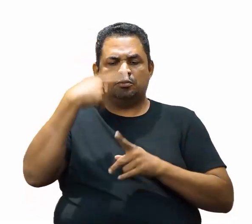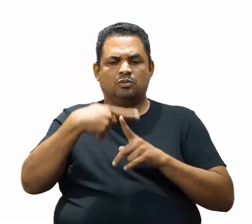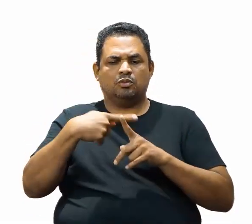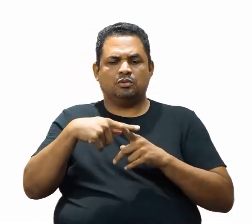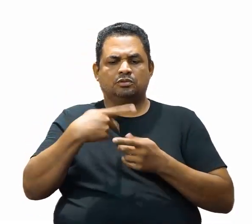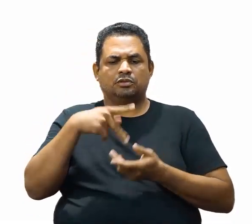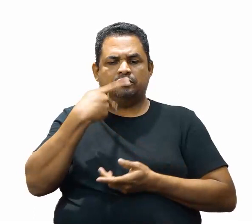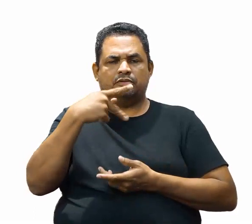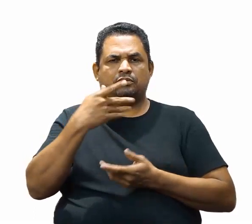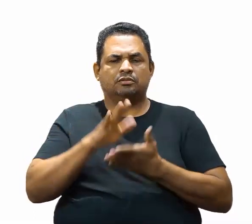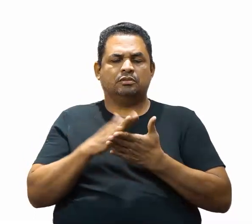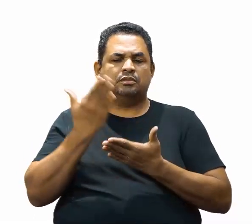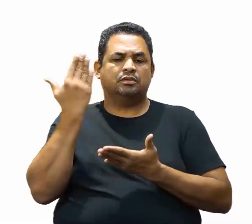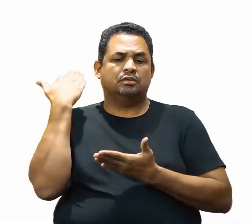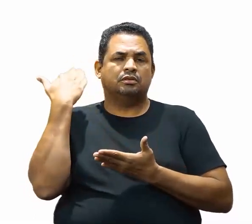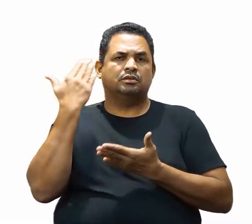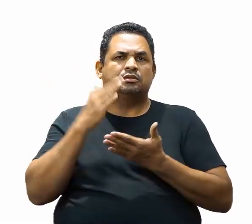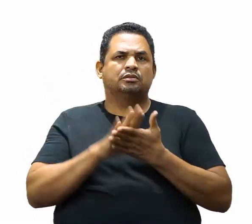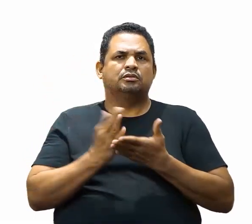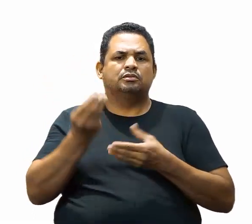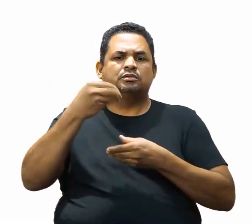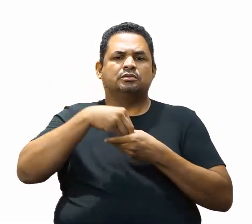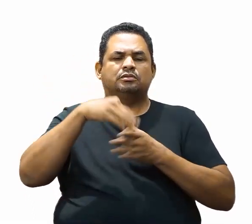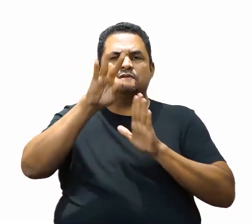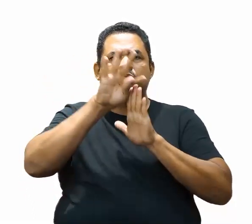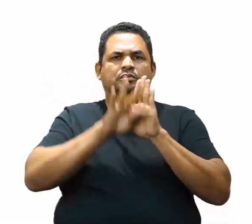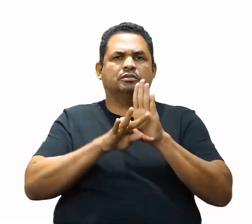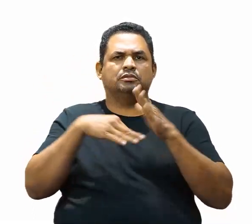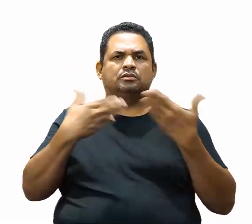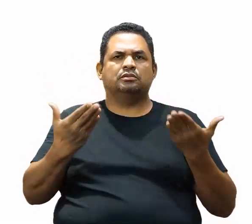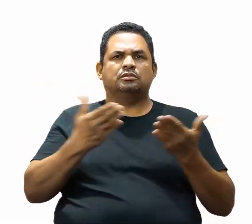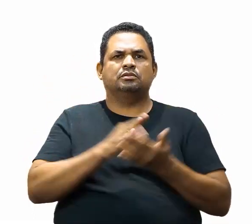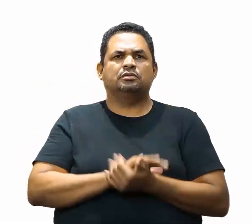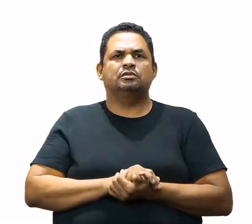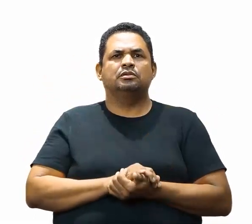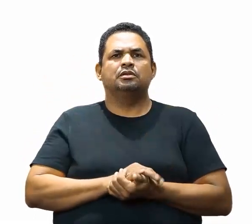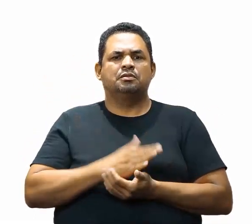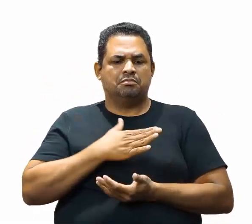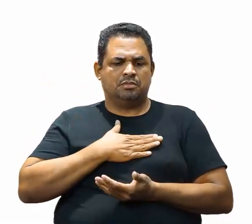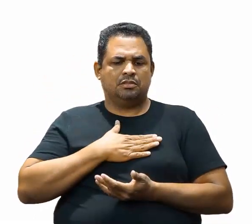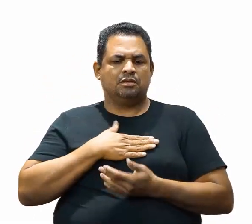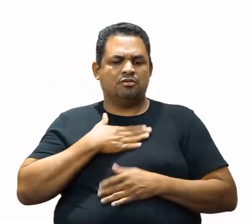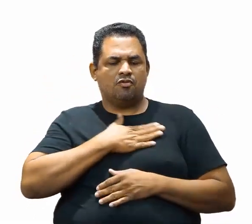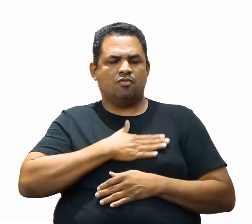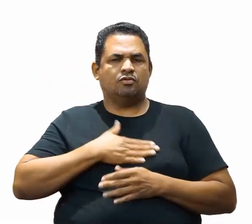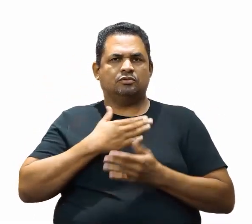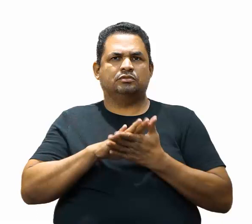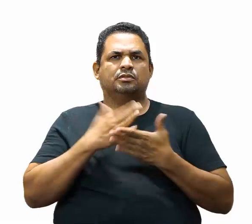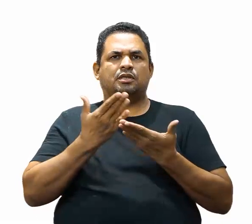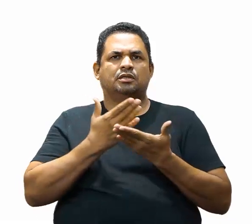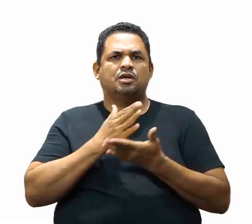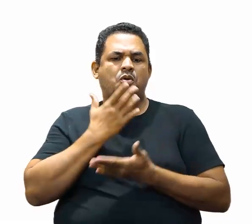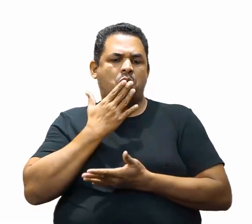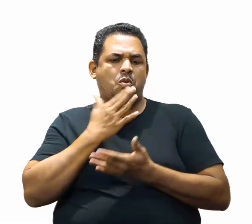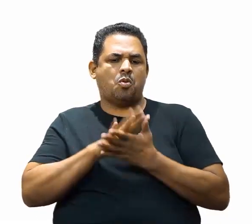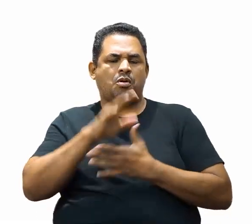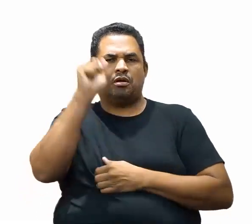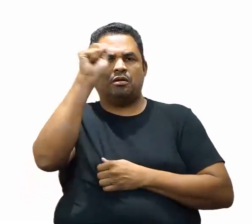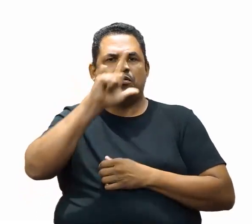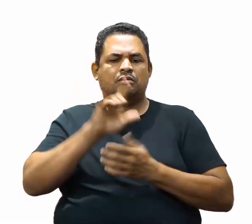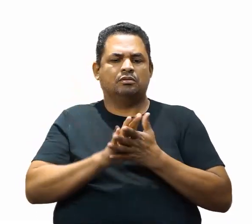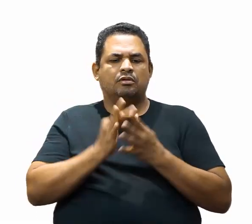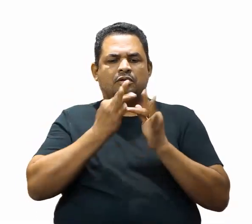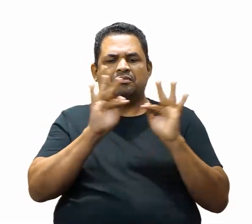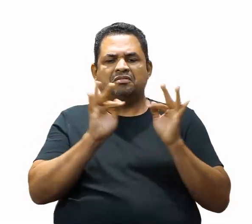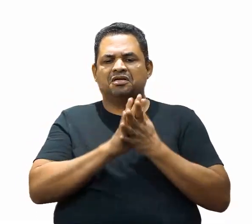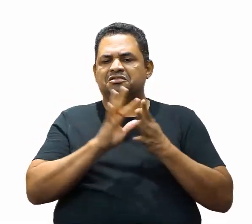um outro momento dentro do texto. Então, por isso que é me agrada, mas la de color azul. Se for só uma frase solta, a gente não